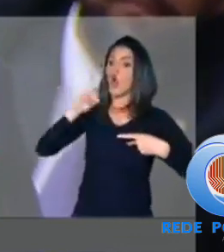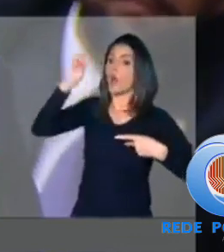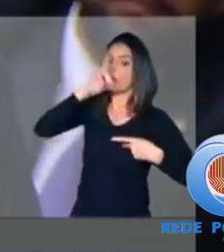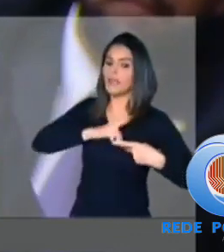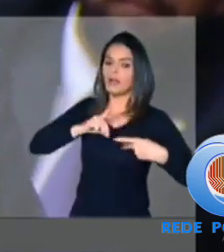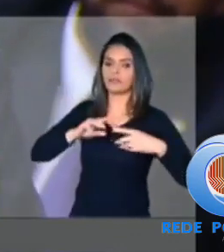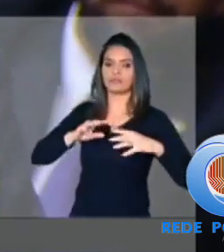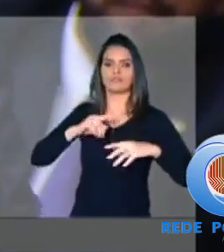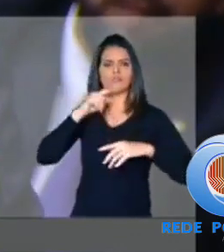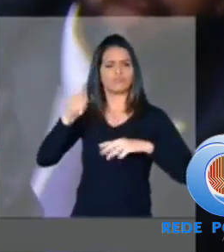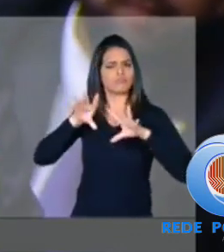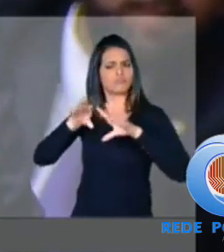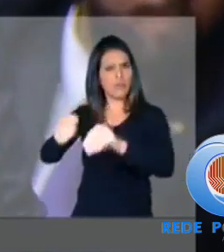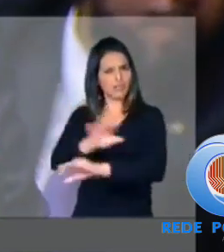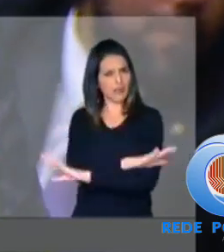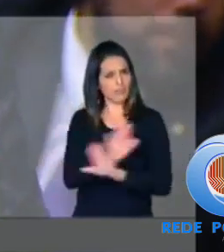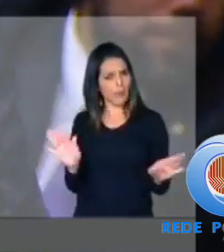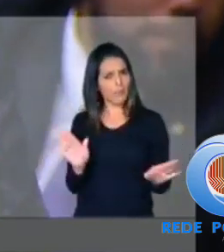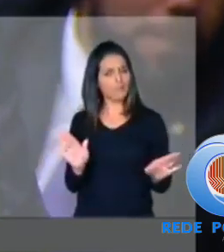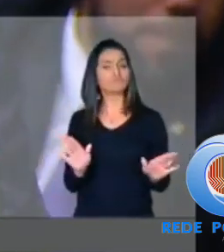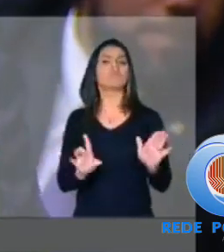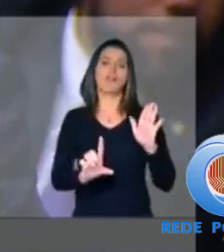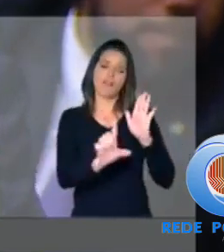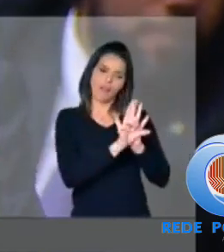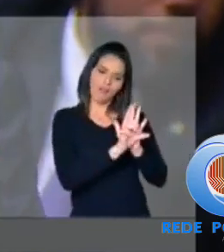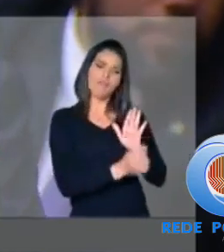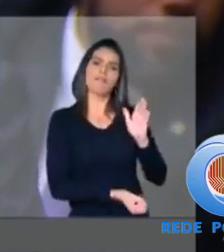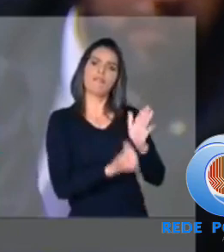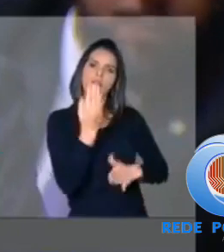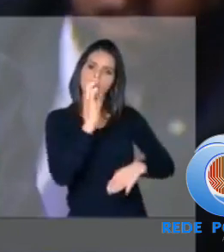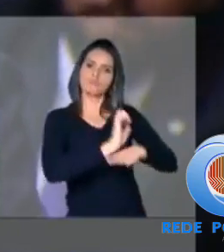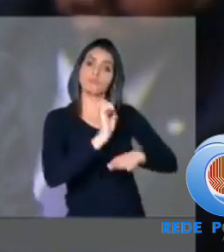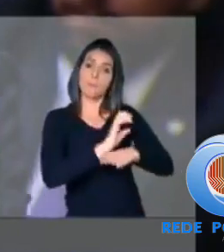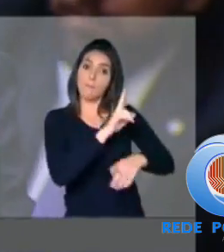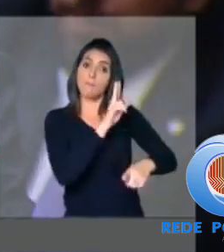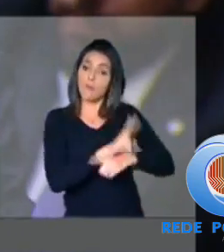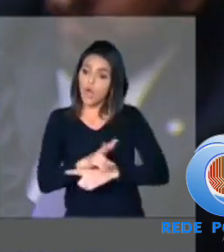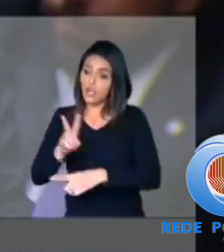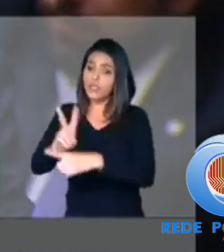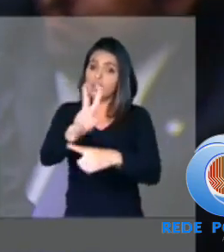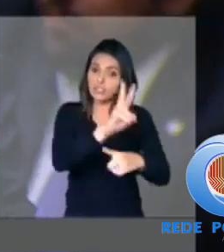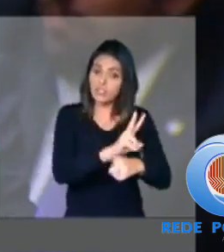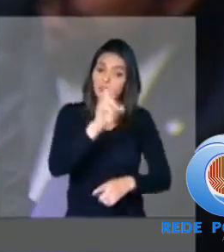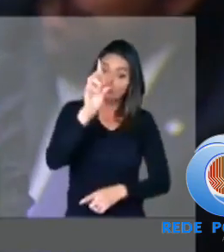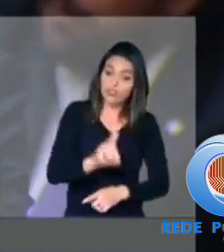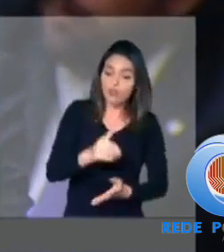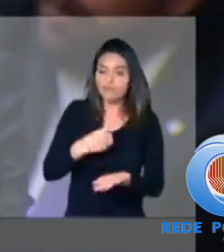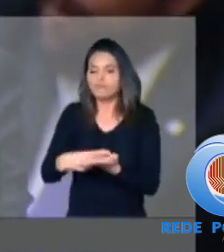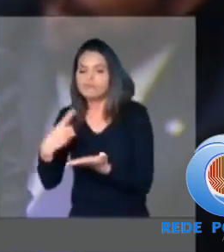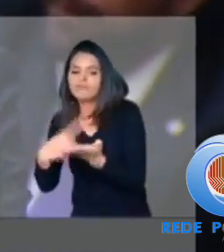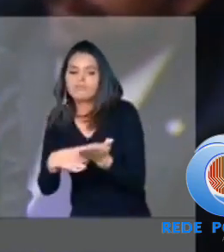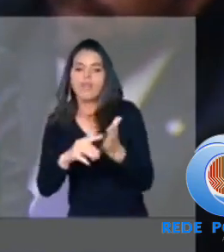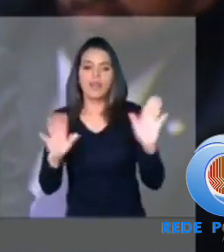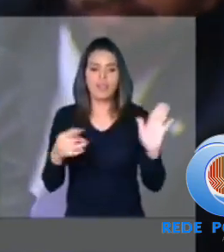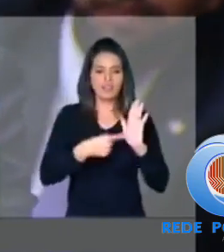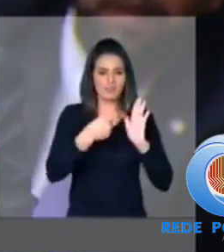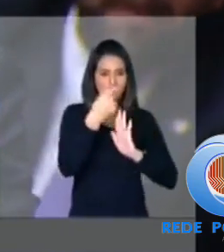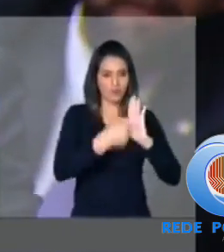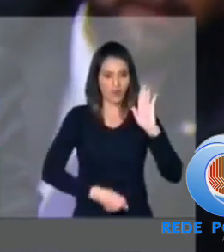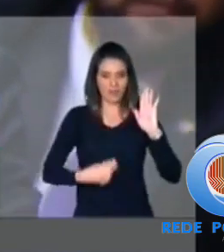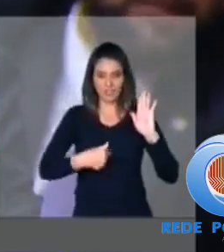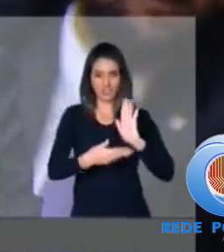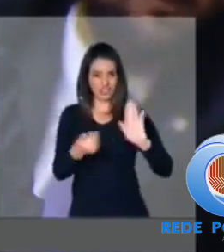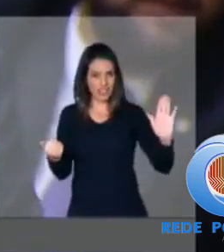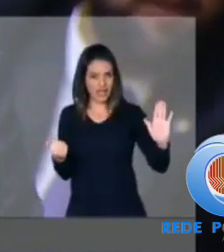mete a mão. E houve uma legislação que protegeu o direito da negociação. O que querem com esse projeto